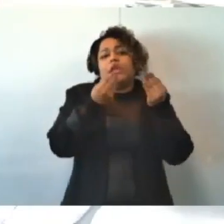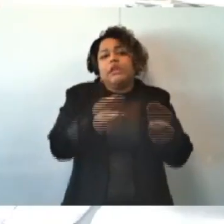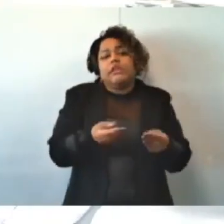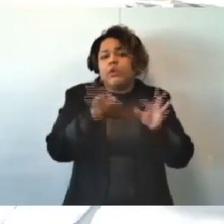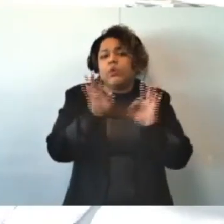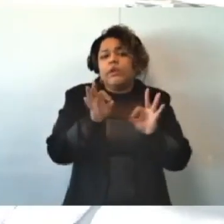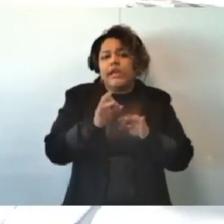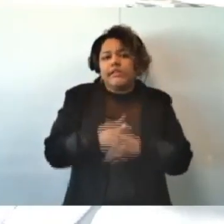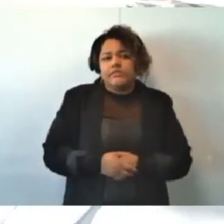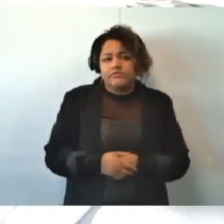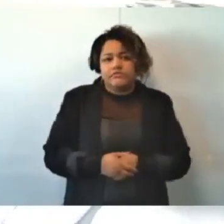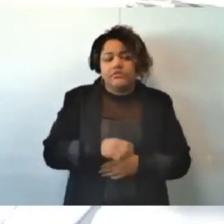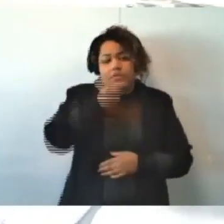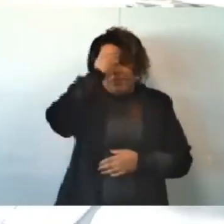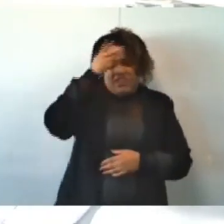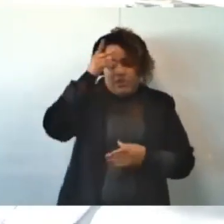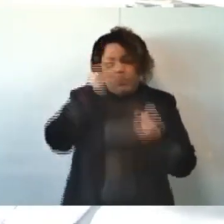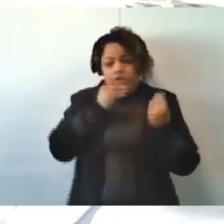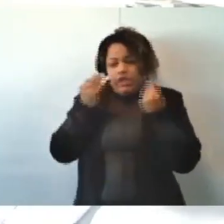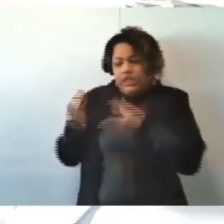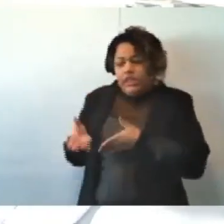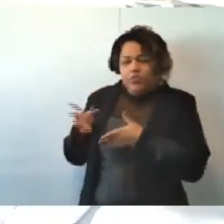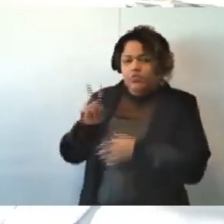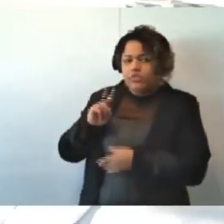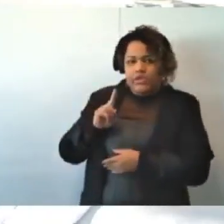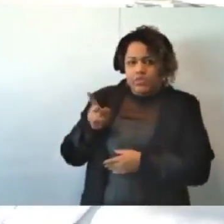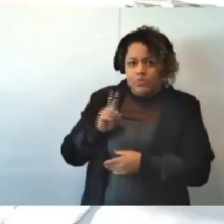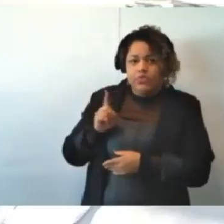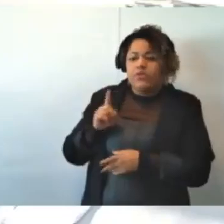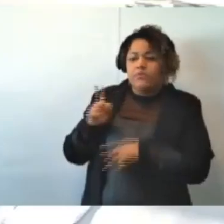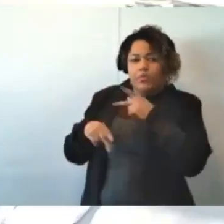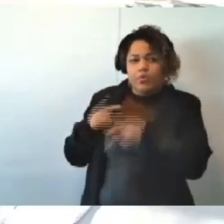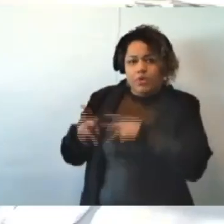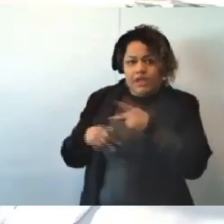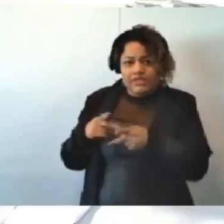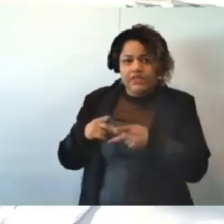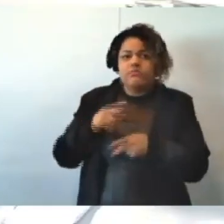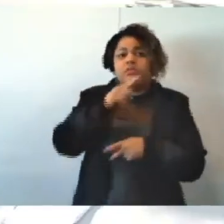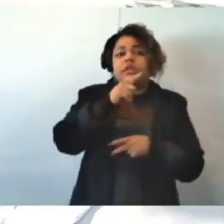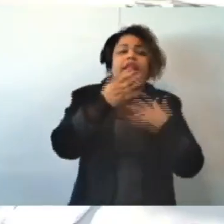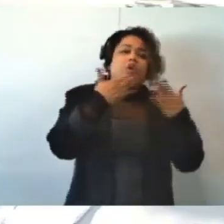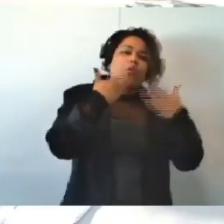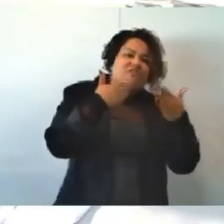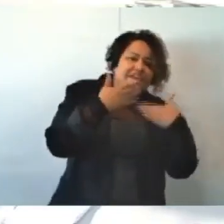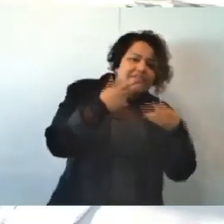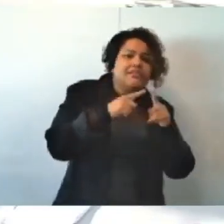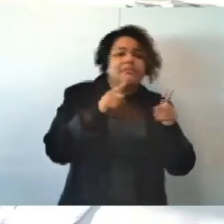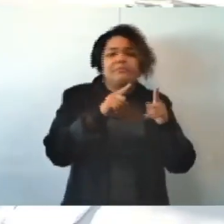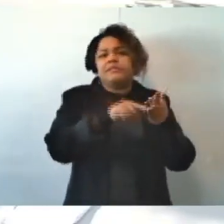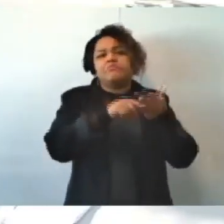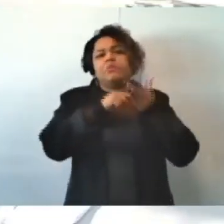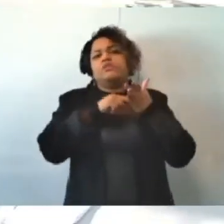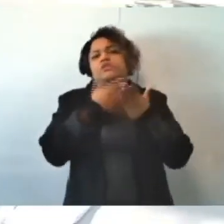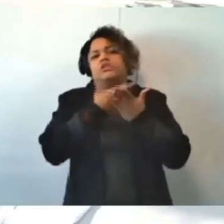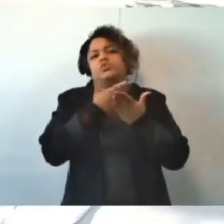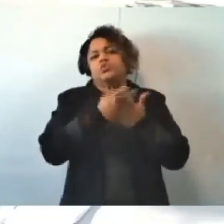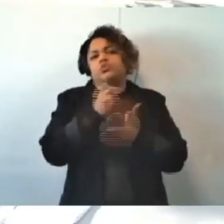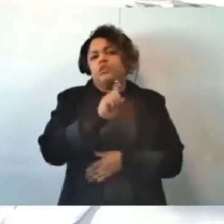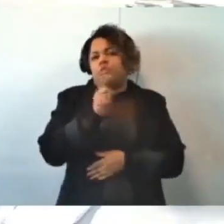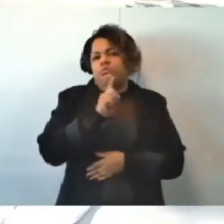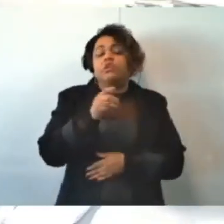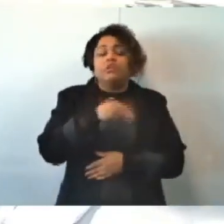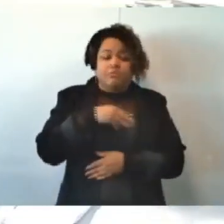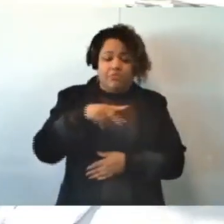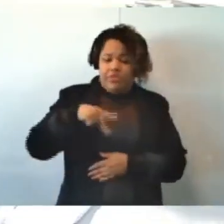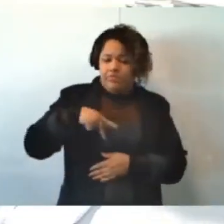ela não entrega, ou não, ela conversa, mas ela não nos mostra os estudos. Vai para o Ministério Público, a mesma coisa.